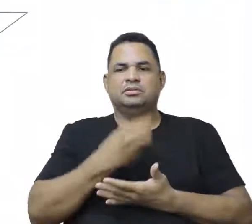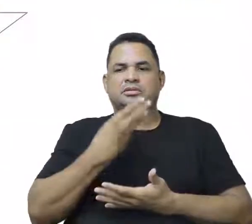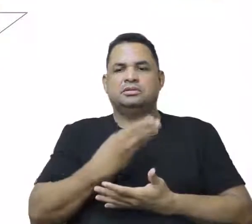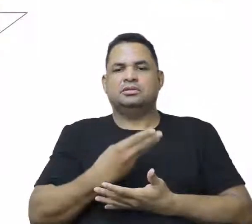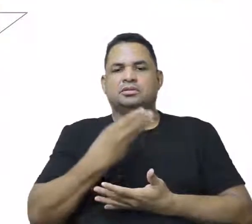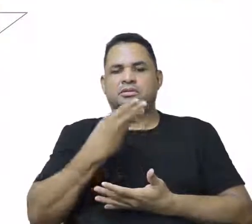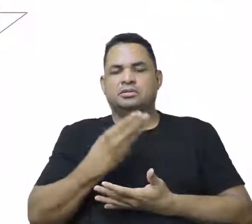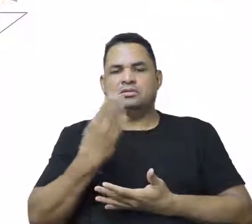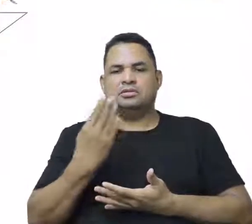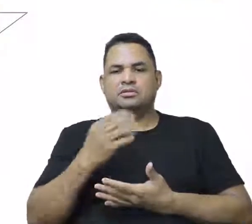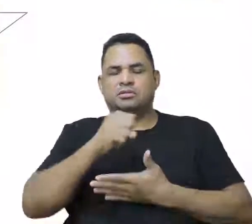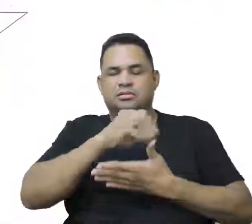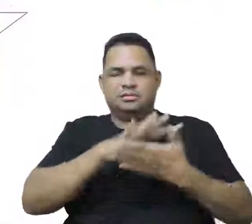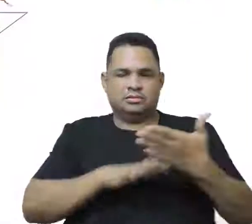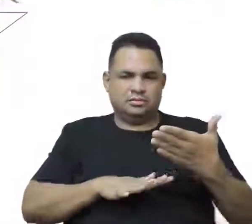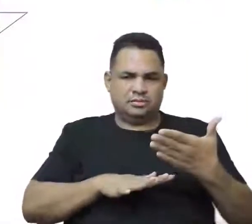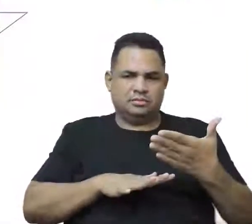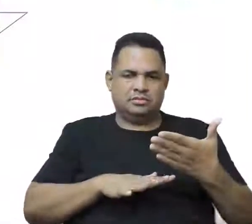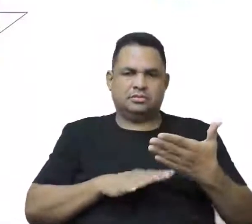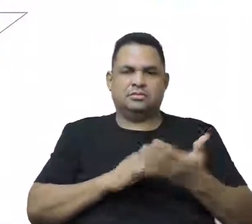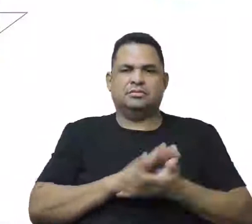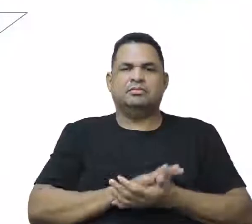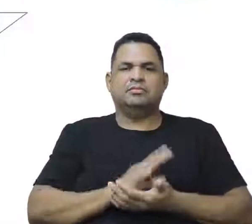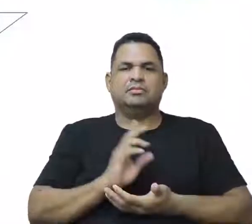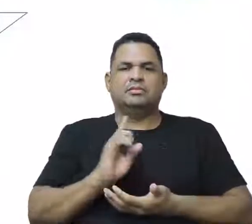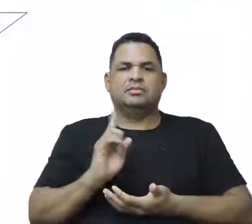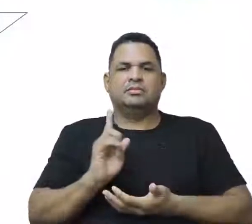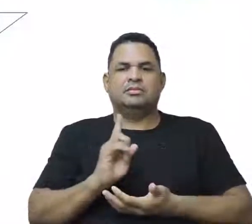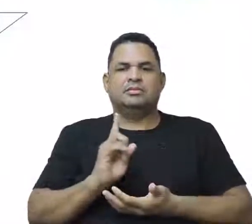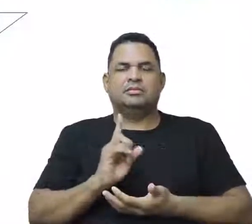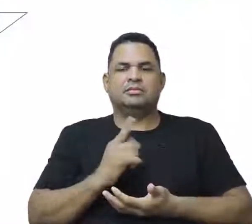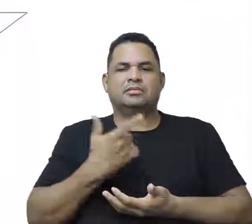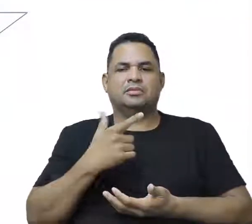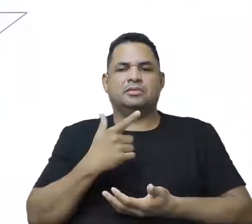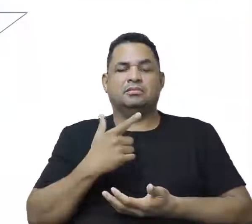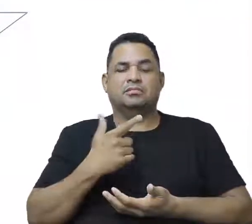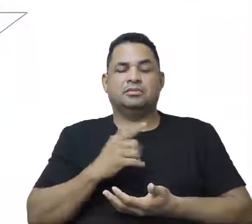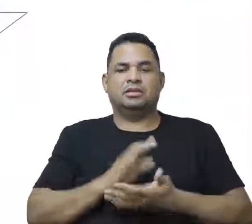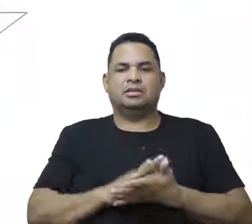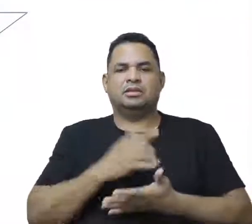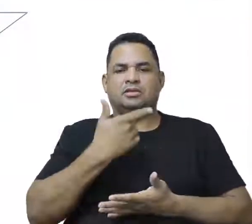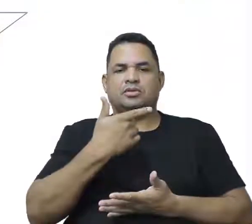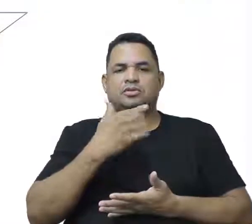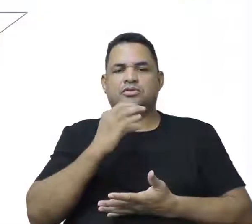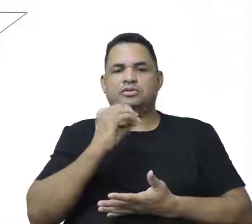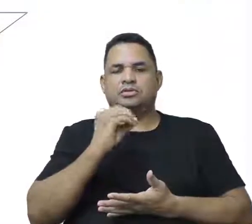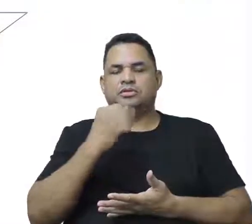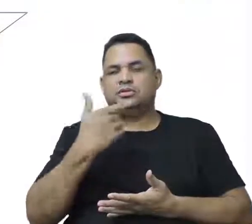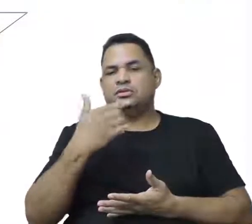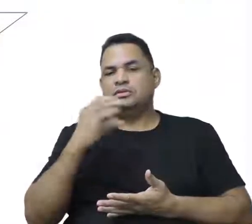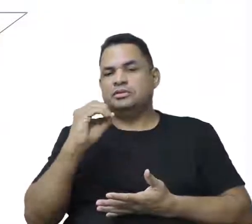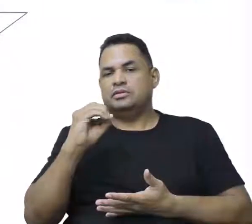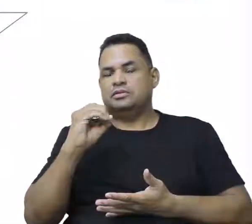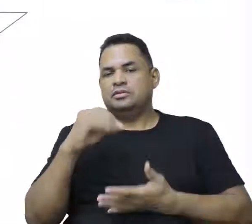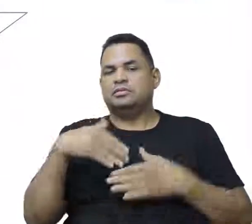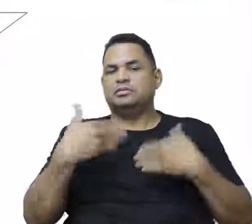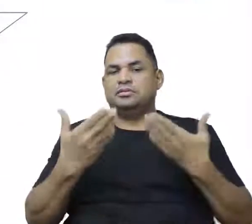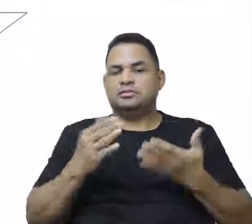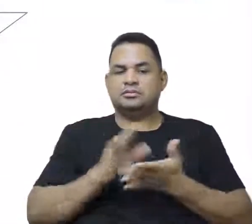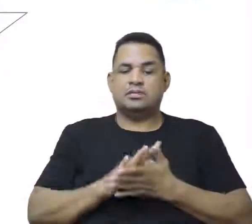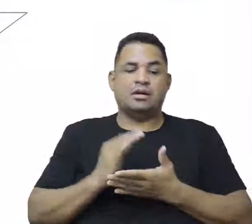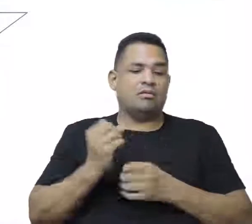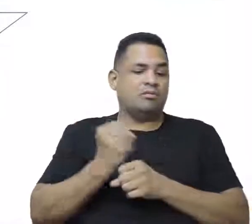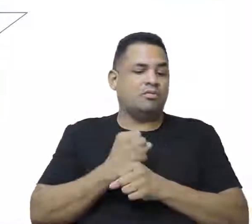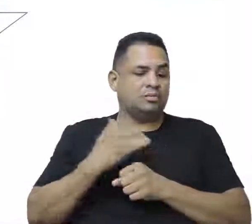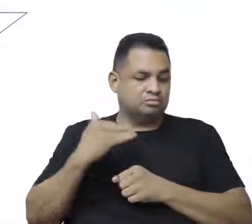vocês. 34 questões, a gente não tem de 2020 ainda, mas a próxima turma de terceirão do ano que vem